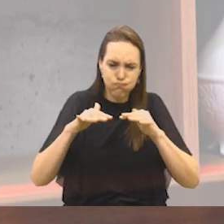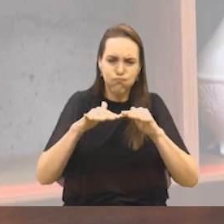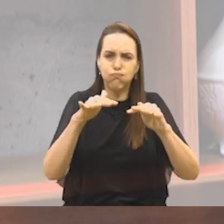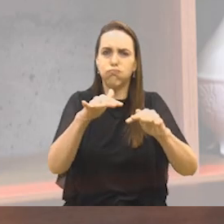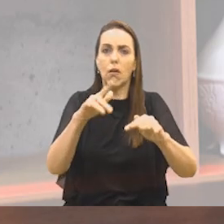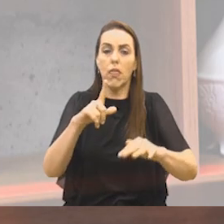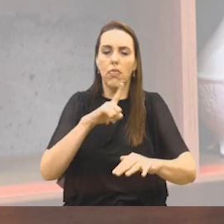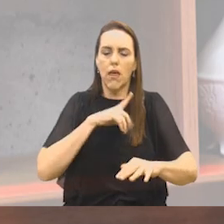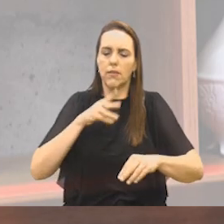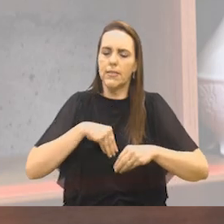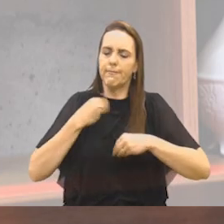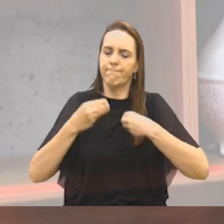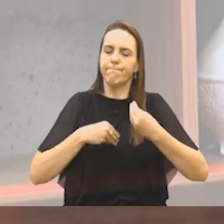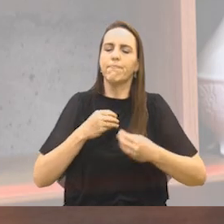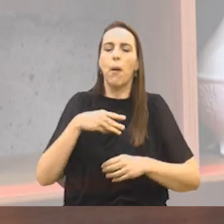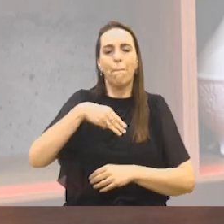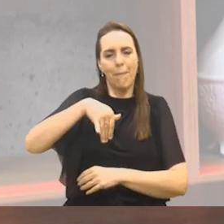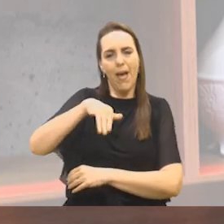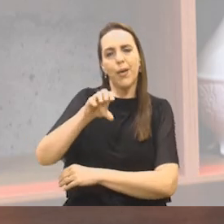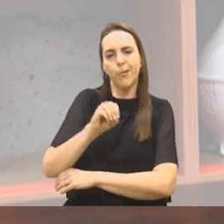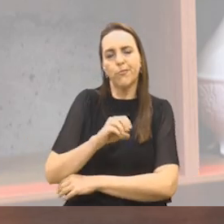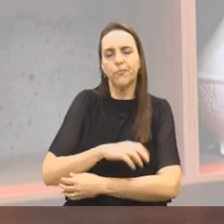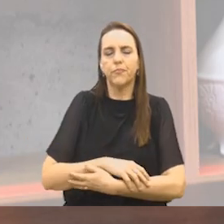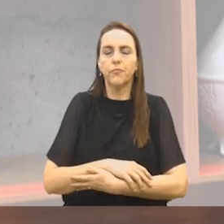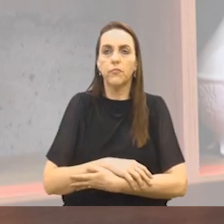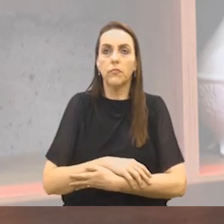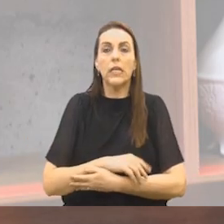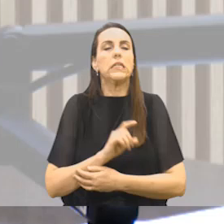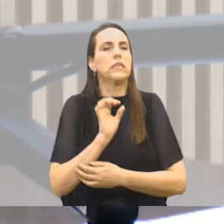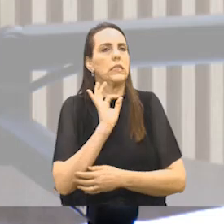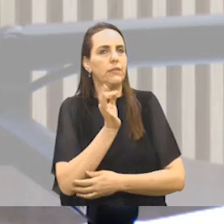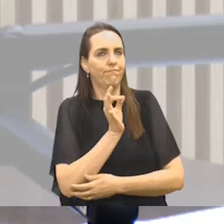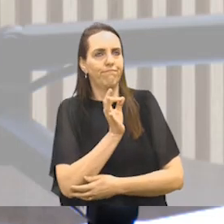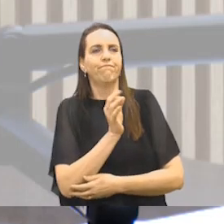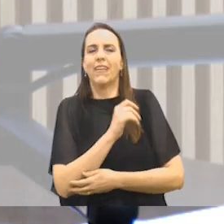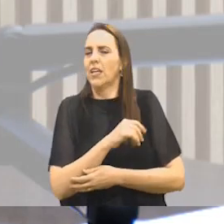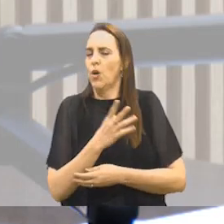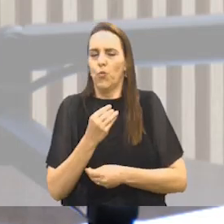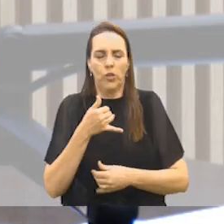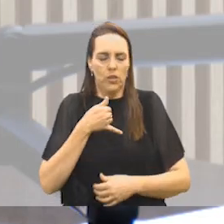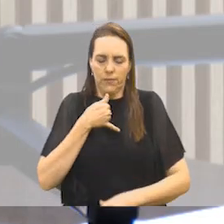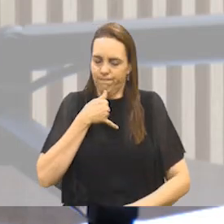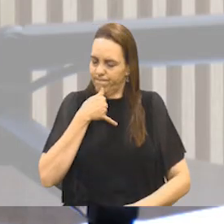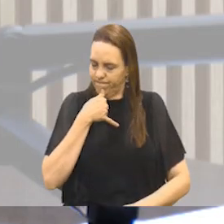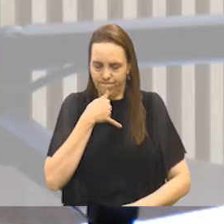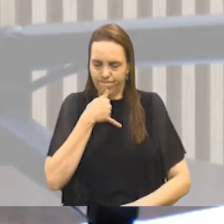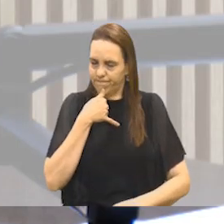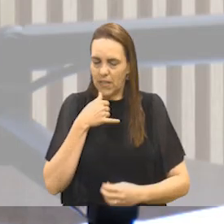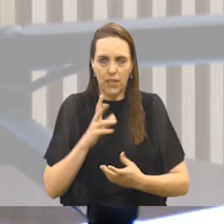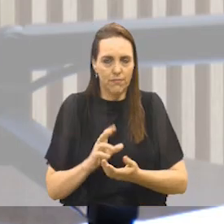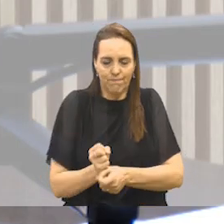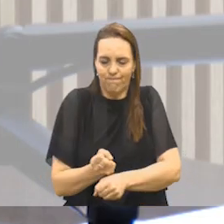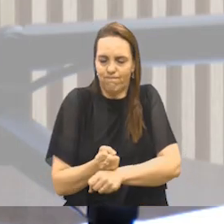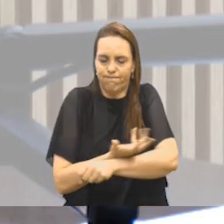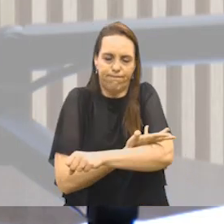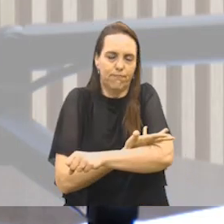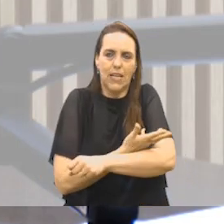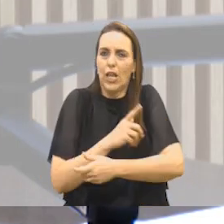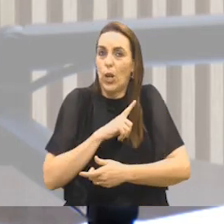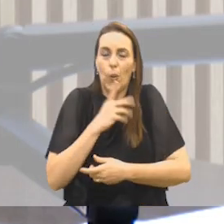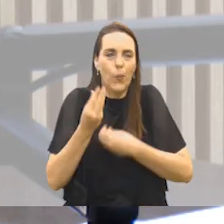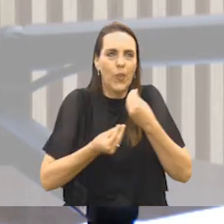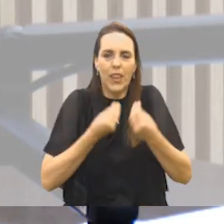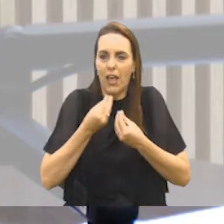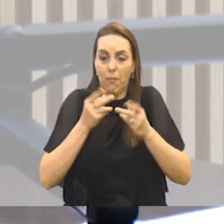que a gente teve, que a gente sentiu no mês de maio? Foi uma situação muito lamentável, muito comovente. Não